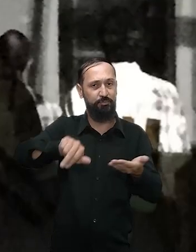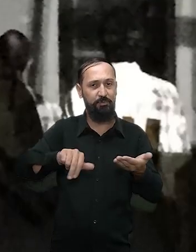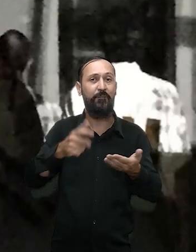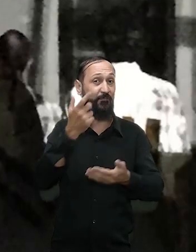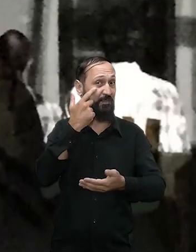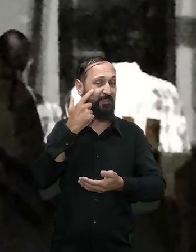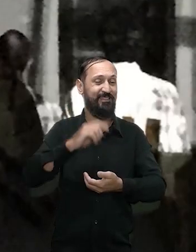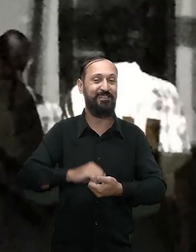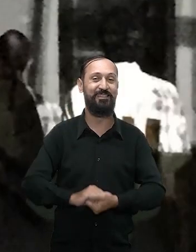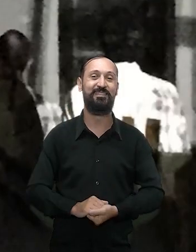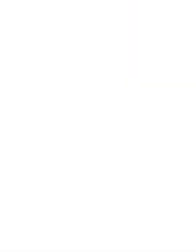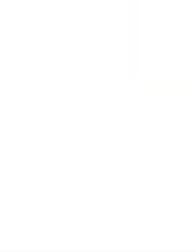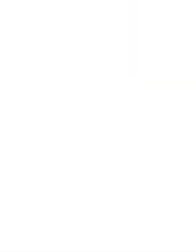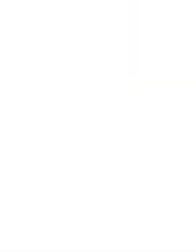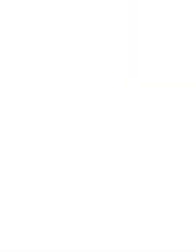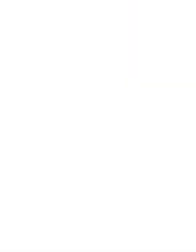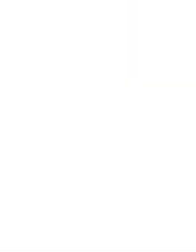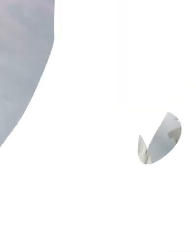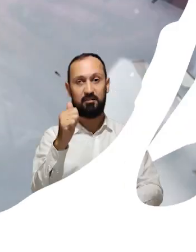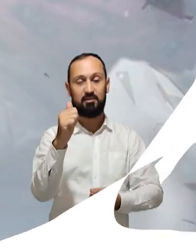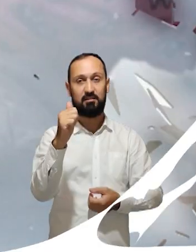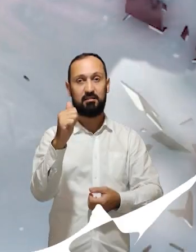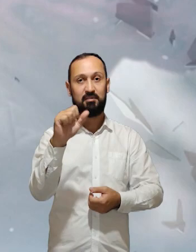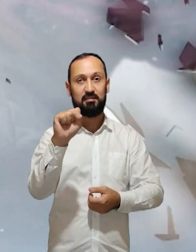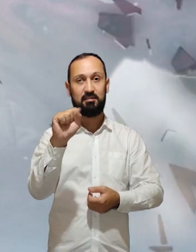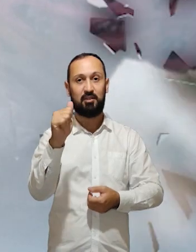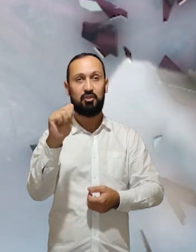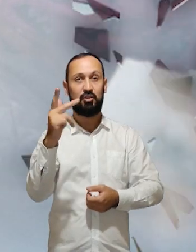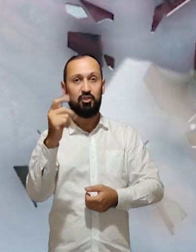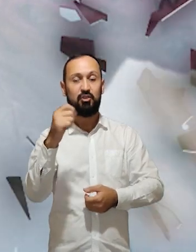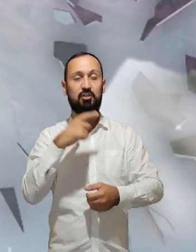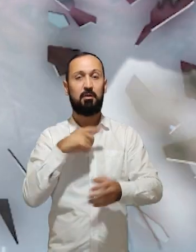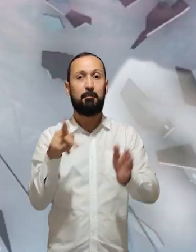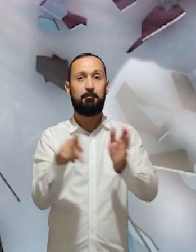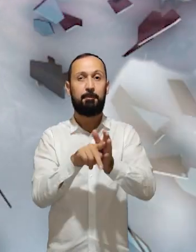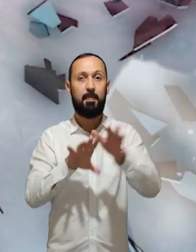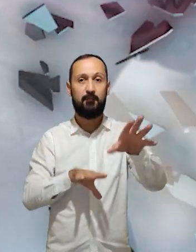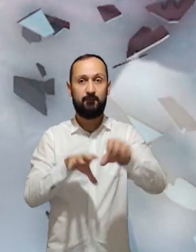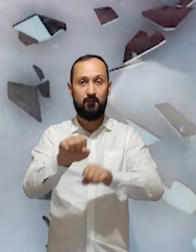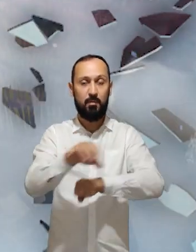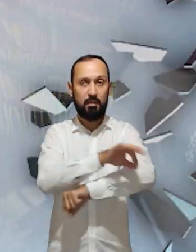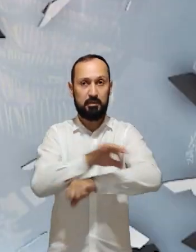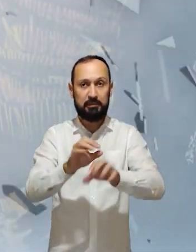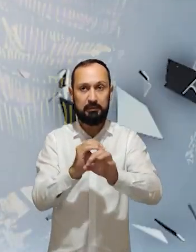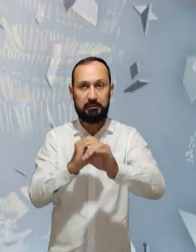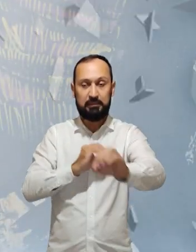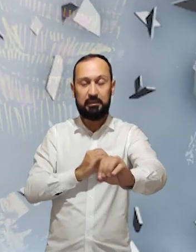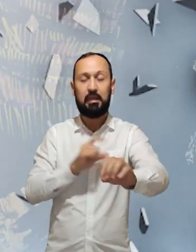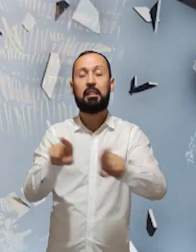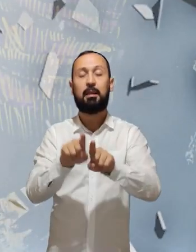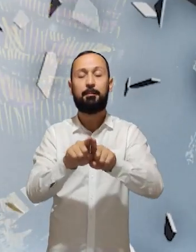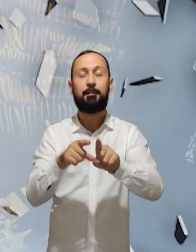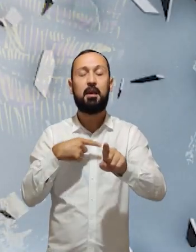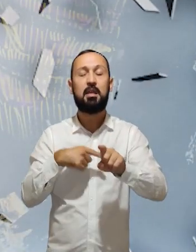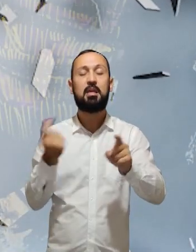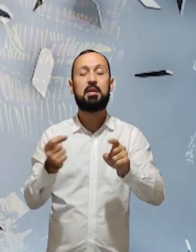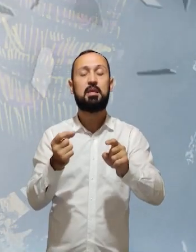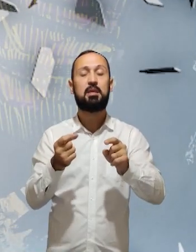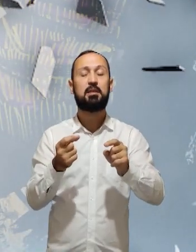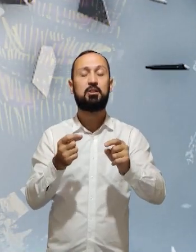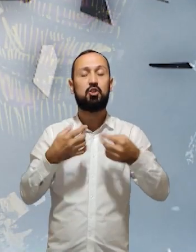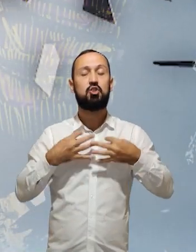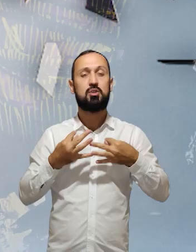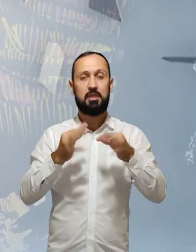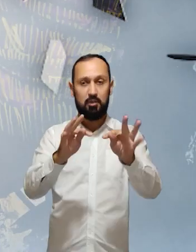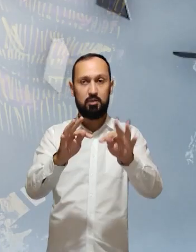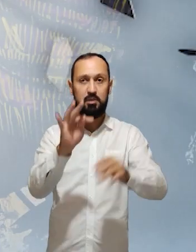geral. Vamos ver. Natasha Iká é formada em Web Design e Tecnologia de Desenvolvimento de Sistemas Web